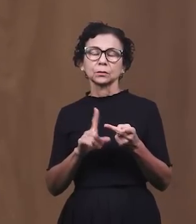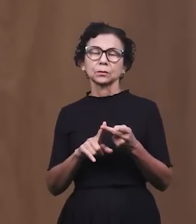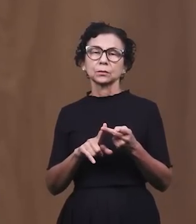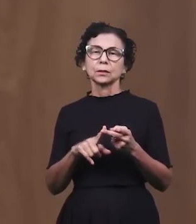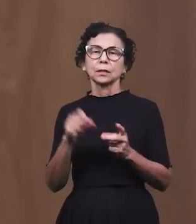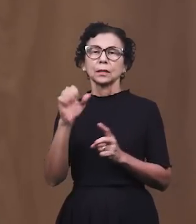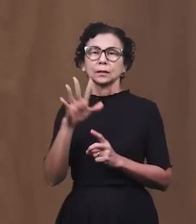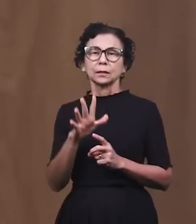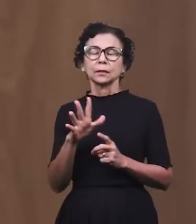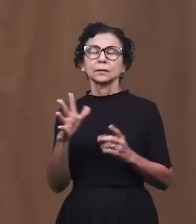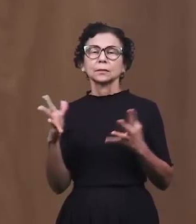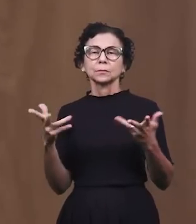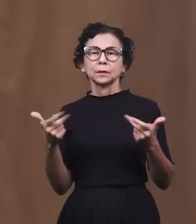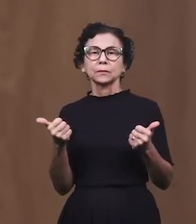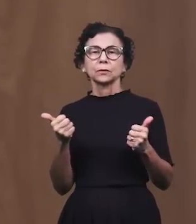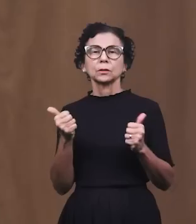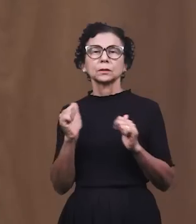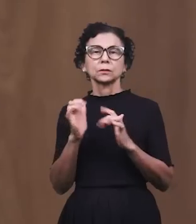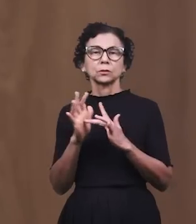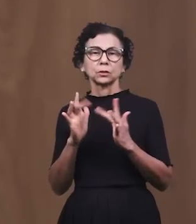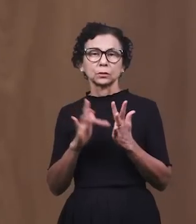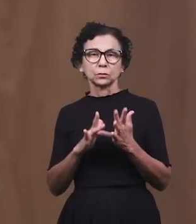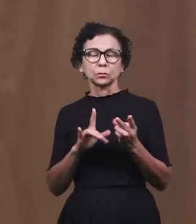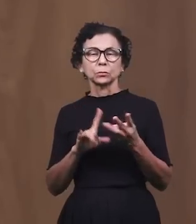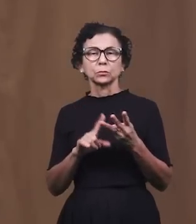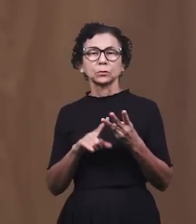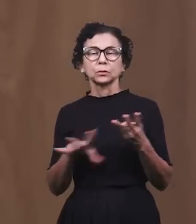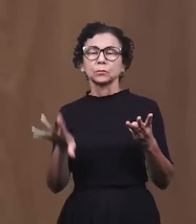Espírito Santo sejam convosco. Então,